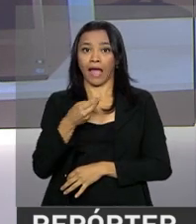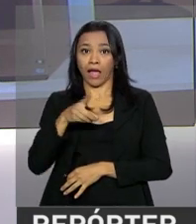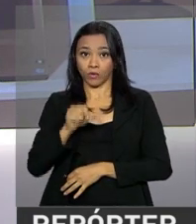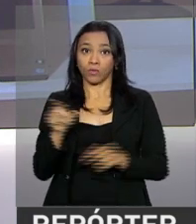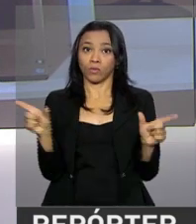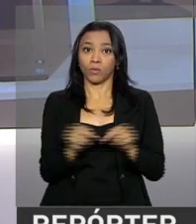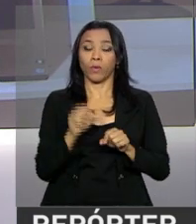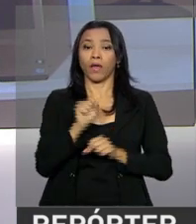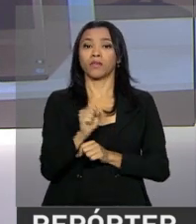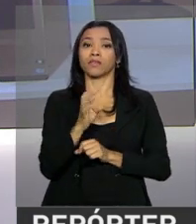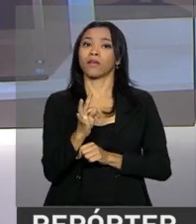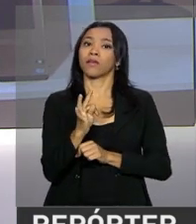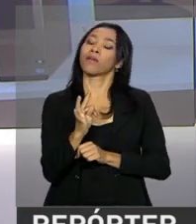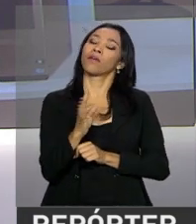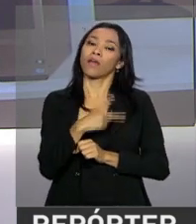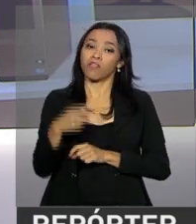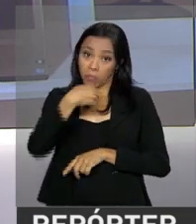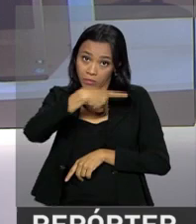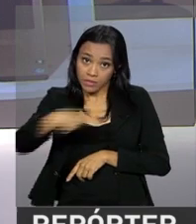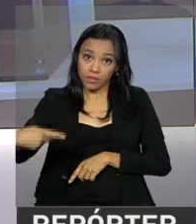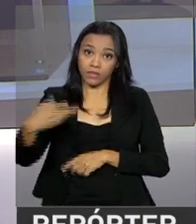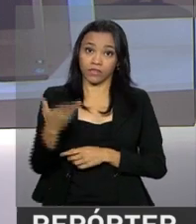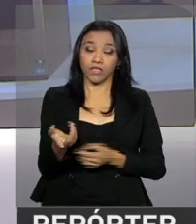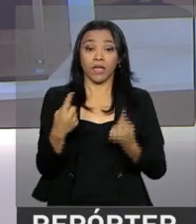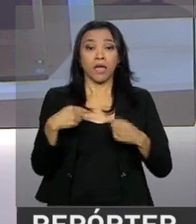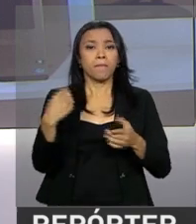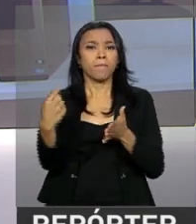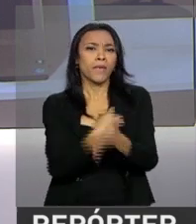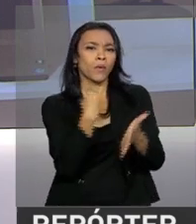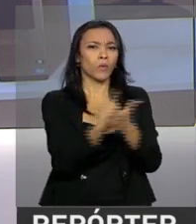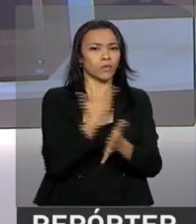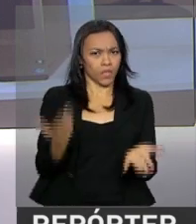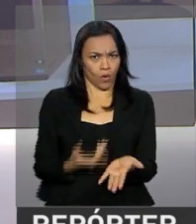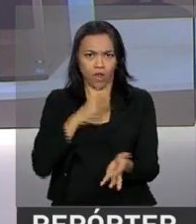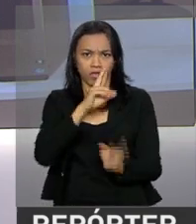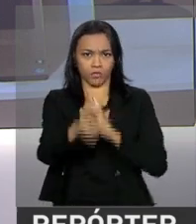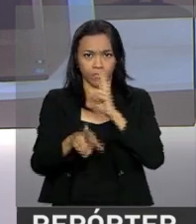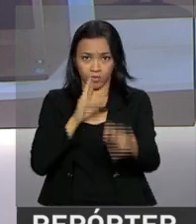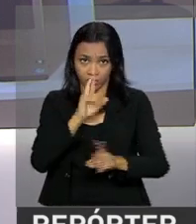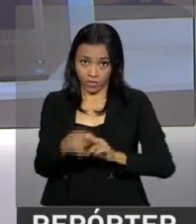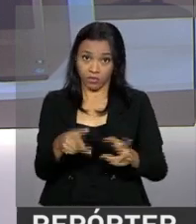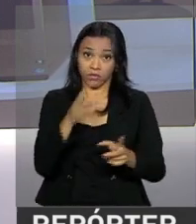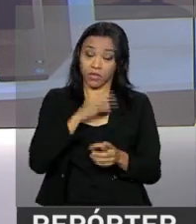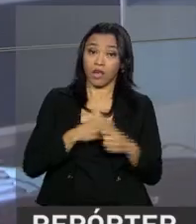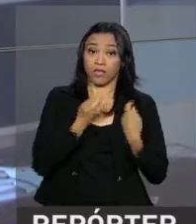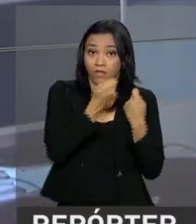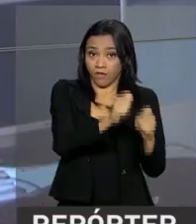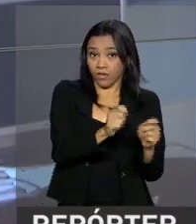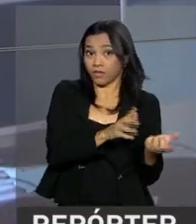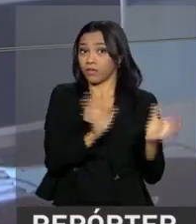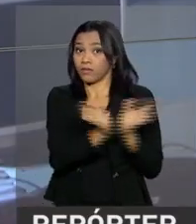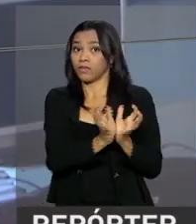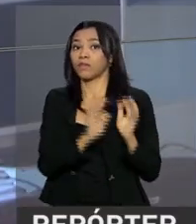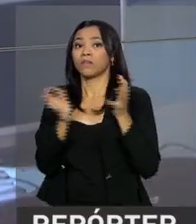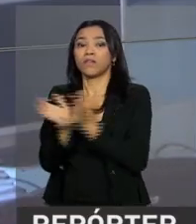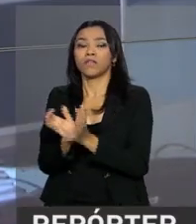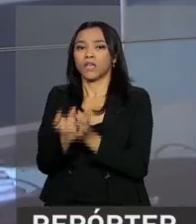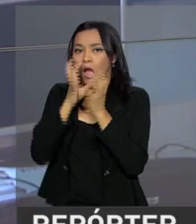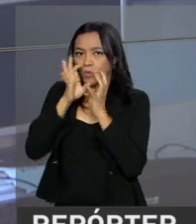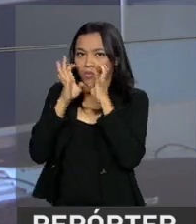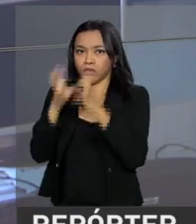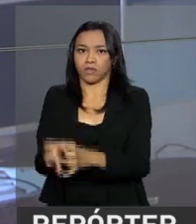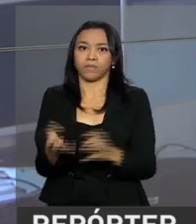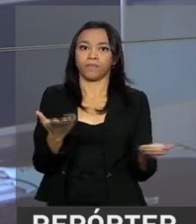Federal Dilma neste momento responde a perguntas dos senadores da defesa e da acusação e vamos saber agora as